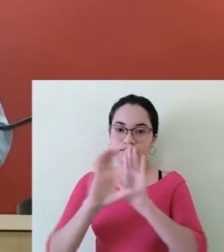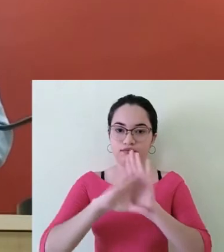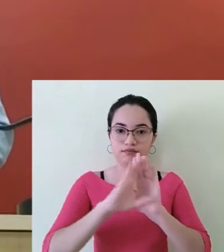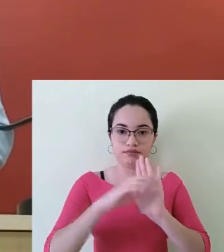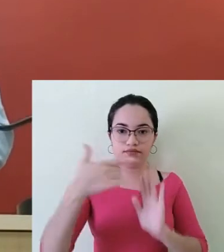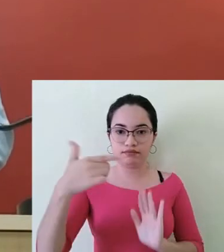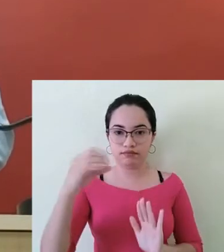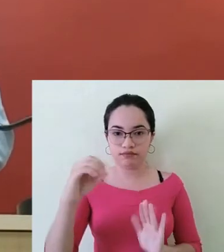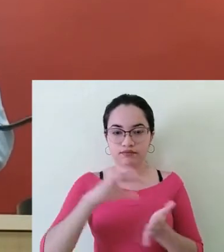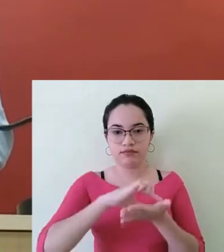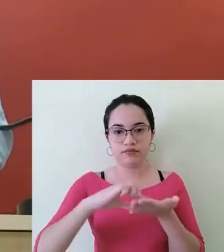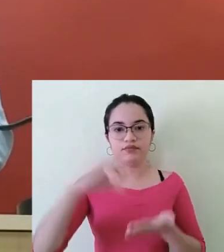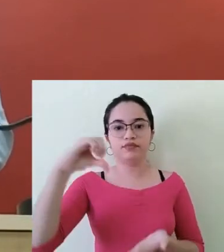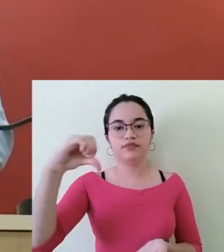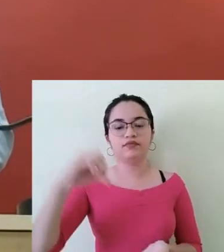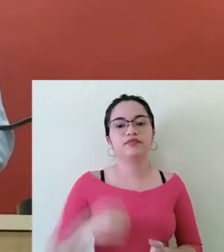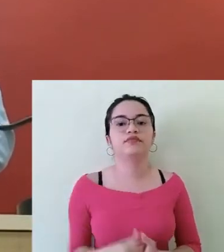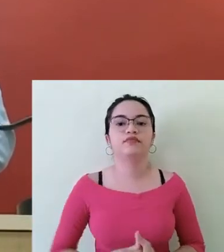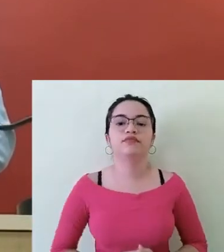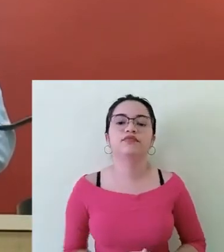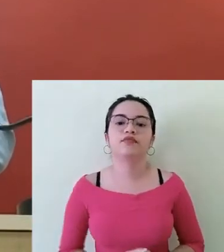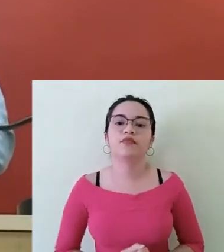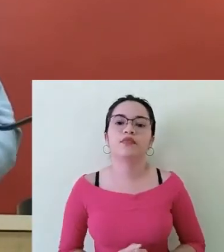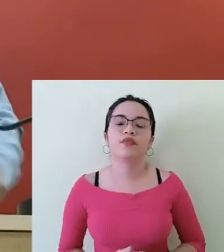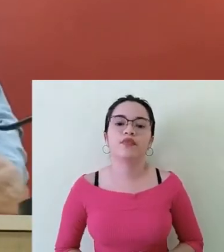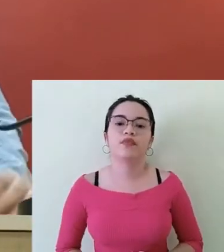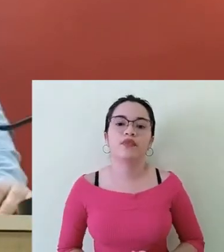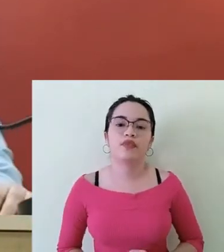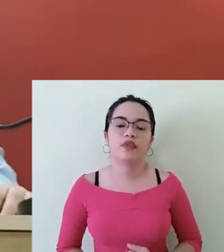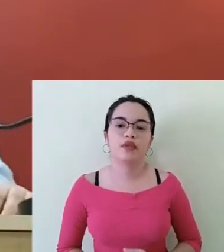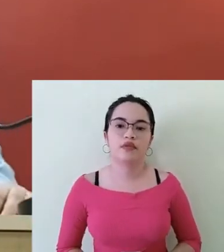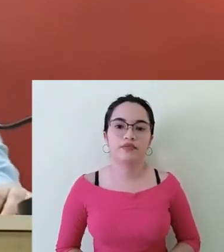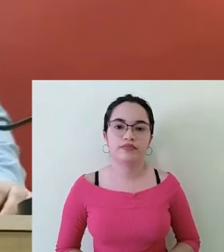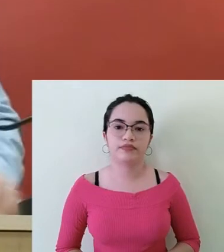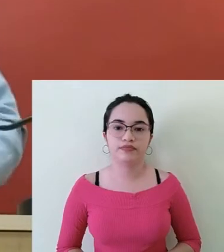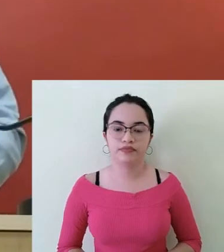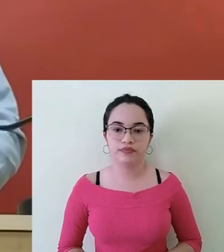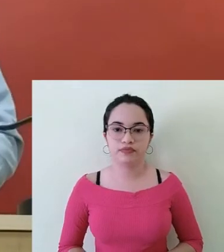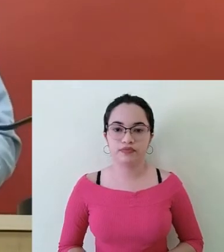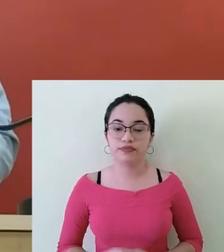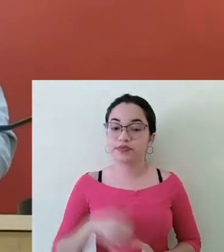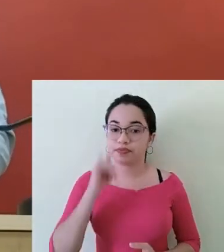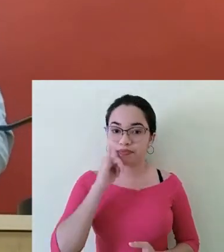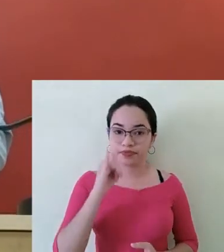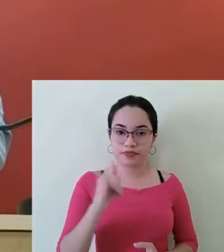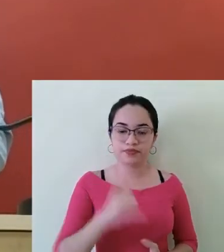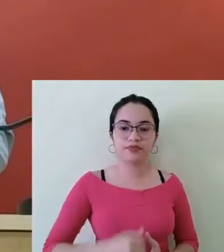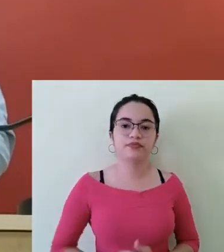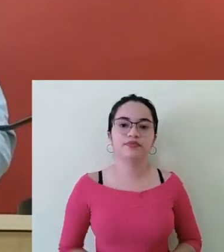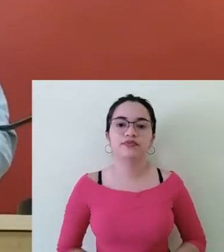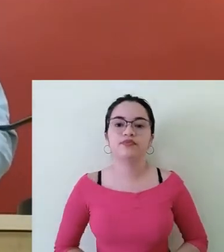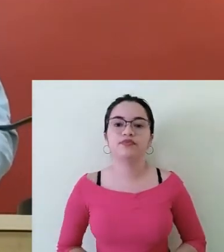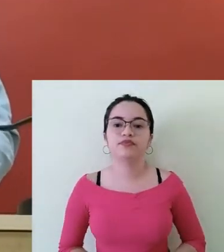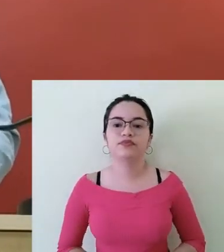no capítulo 20, verso 9. Provérbios 20, verso 9, que diz